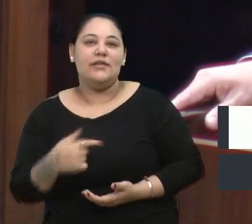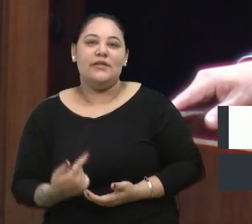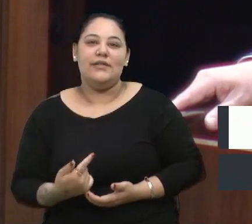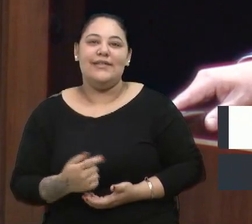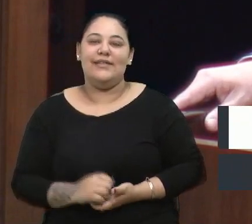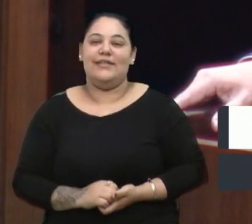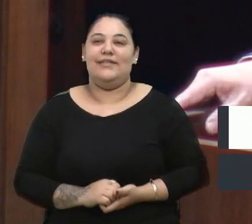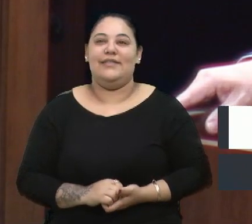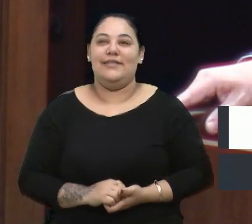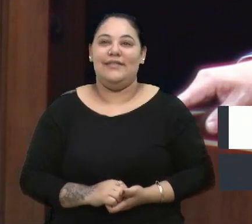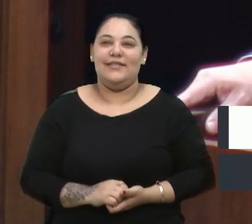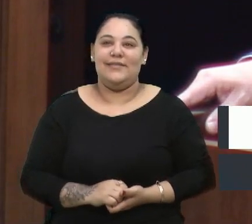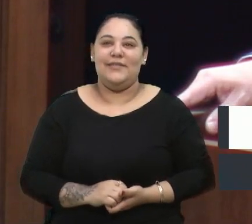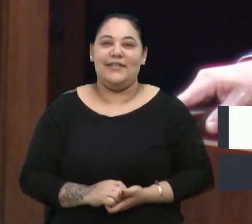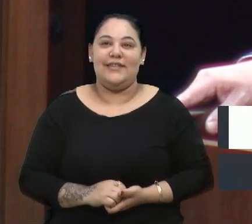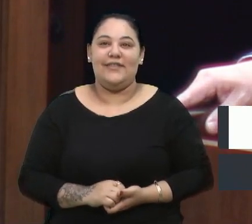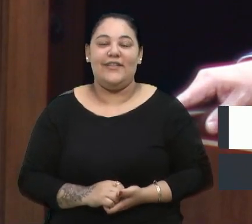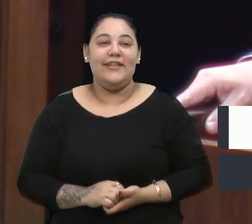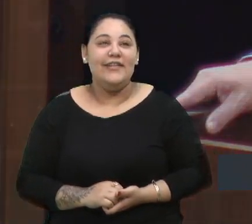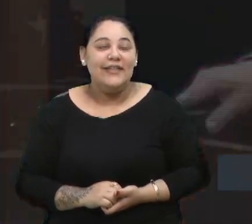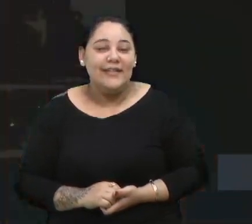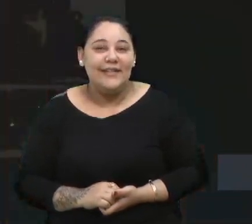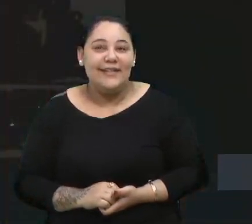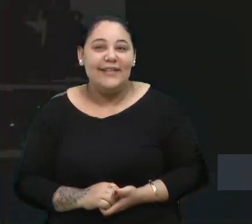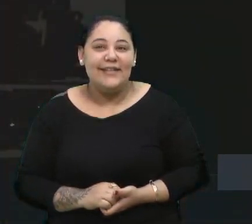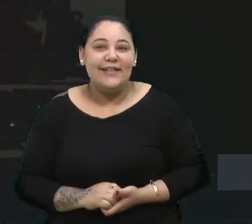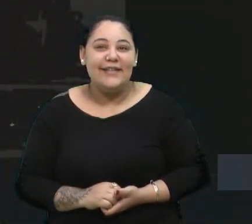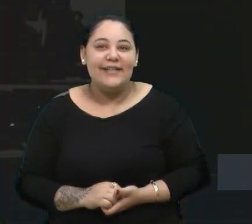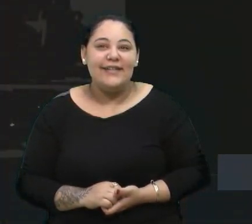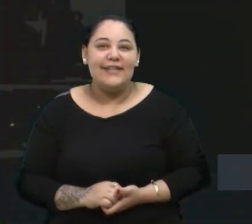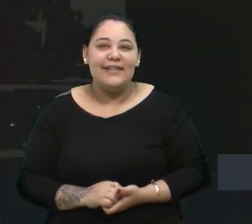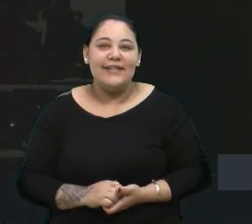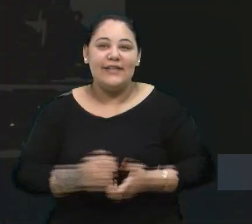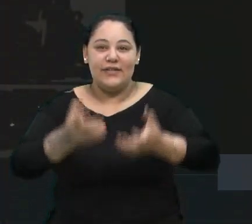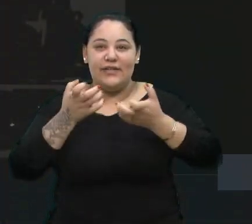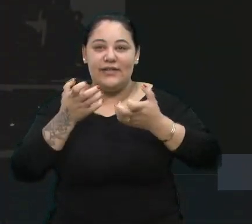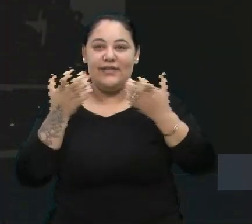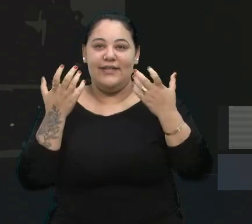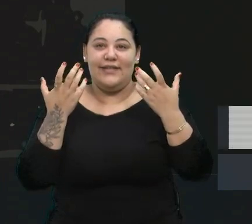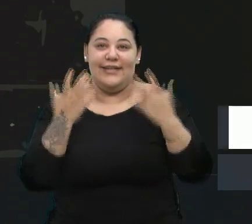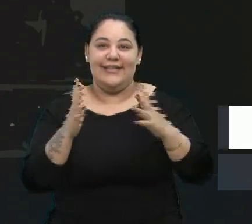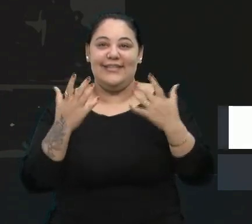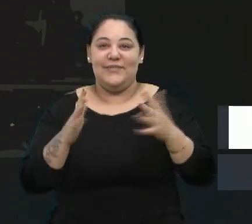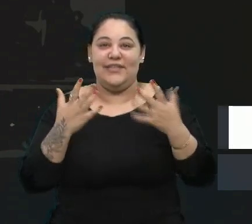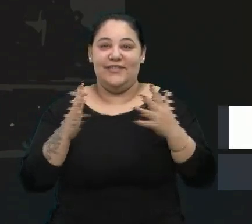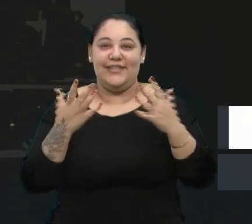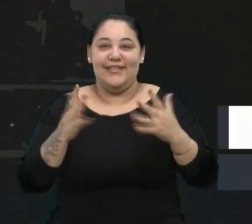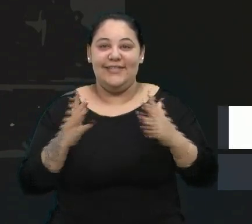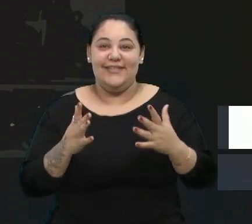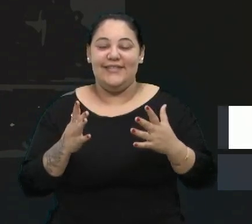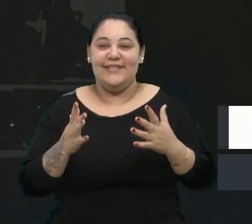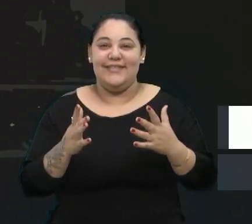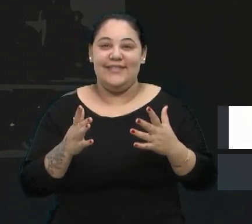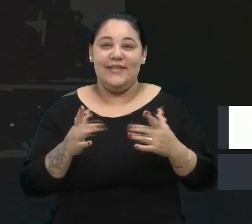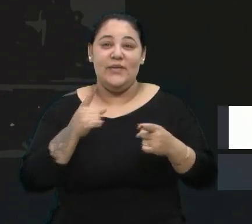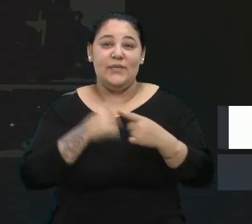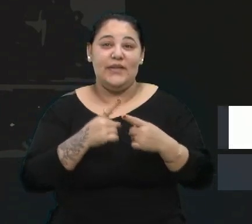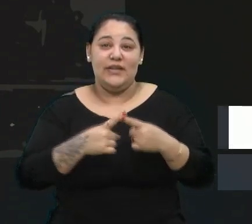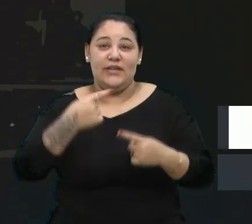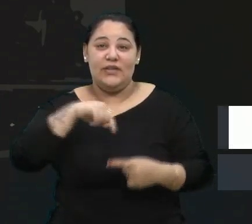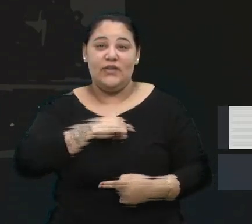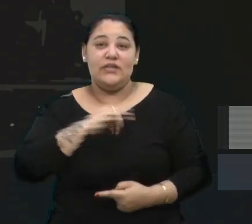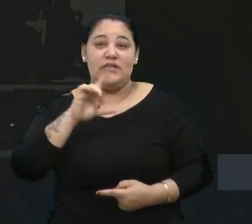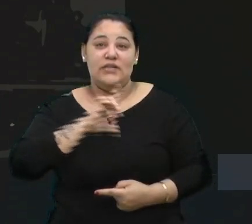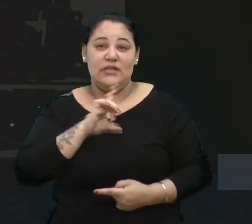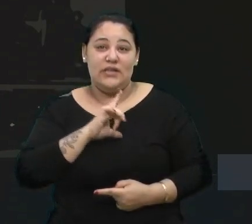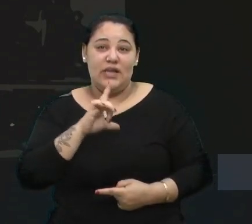rapidinho. Não, eu também queria lhe parabenizar, porque se nós temos ainda aqui o Clube de Mães